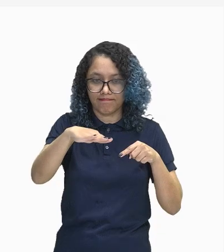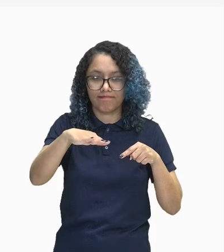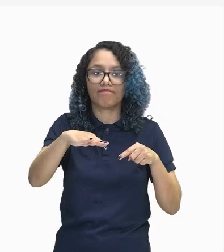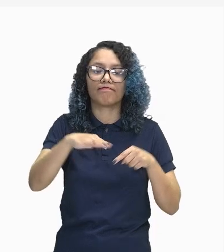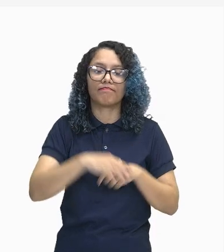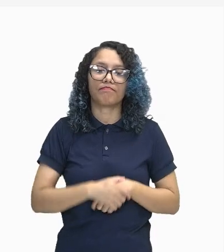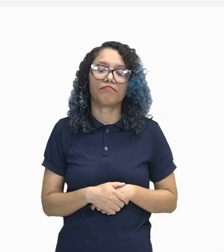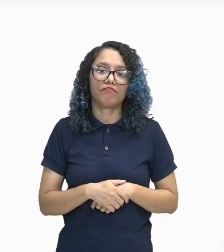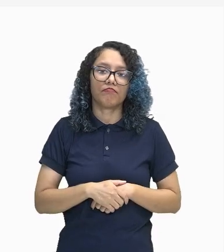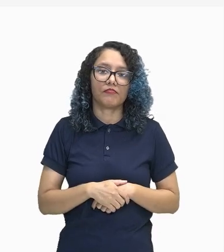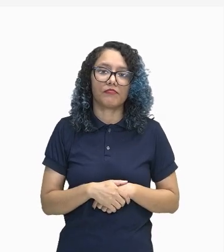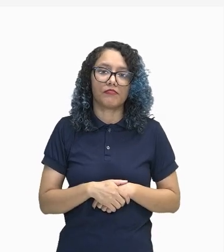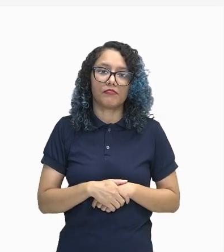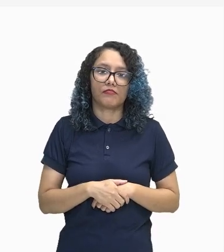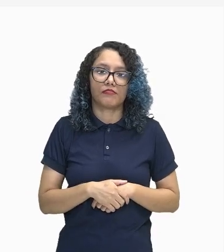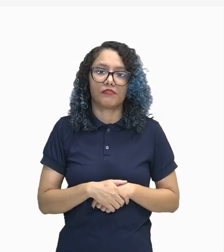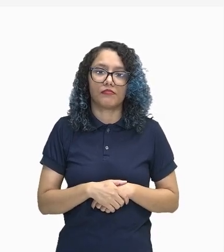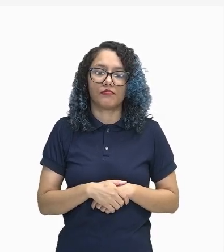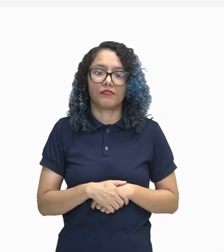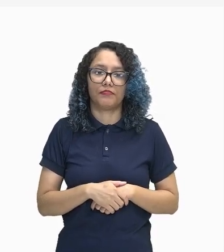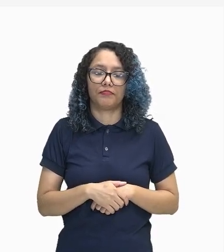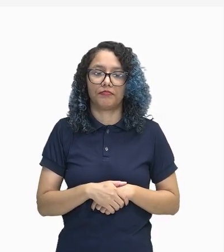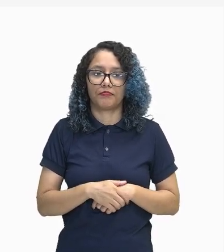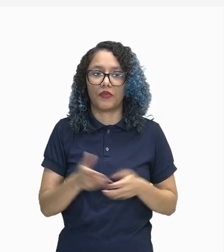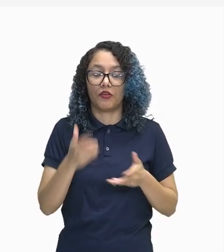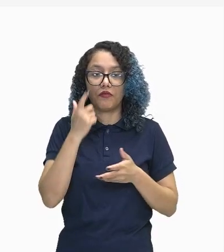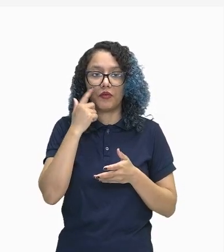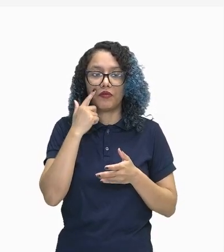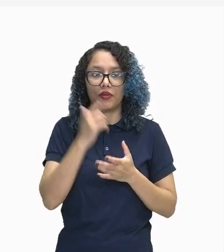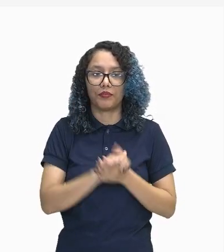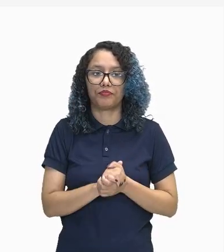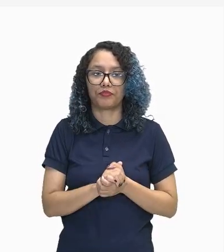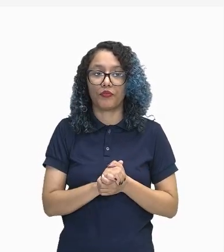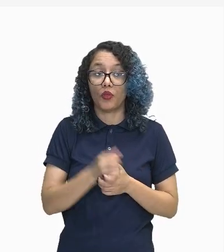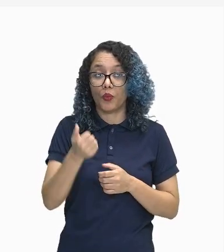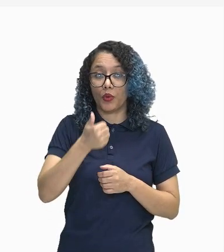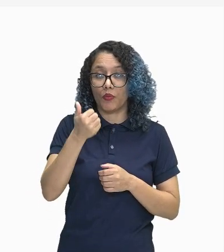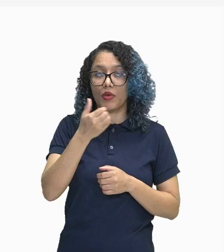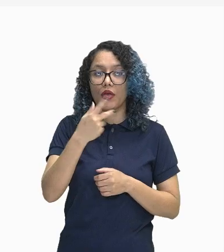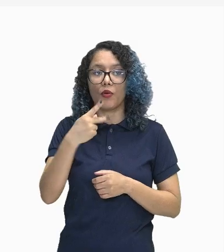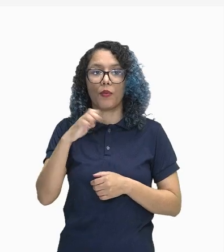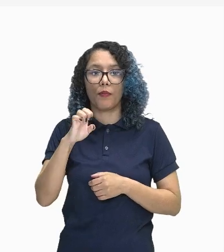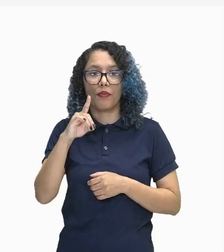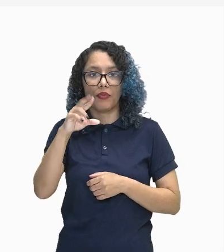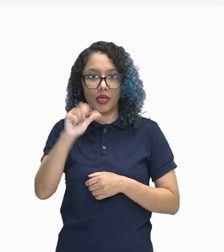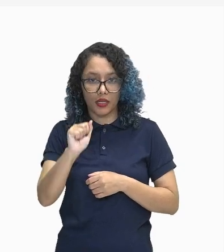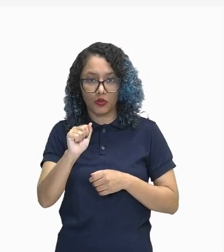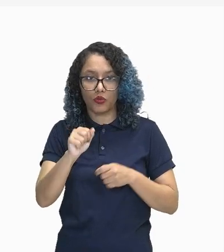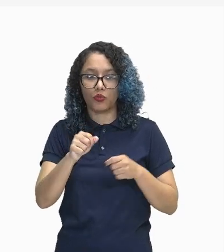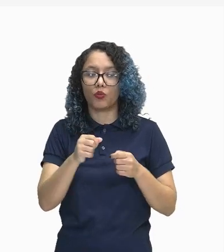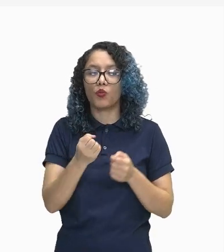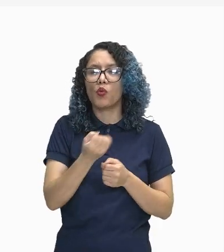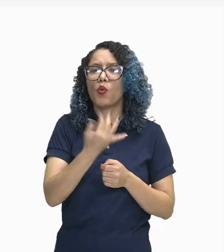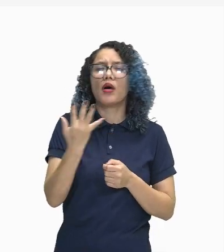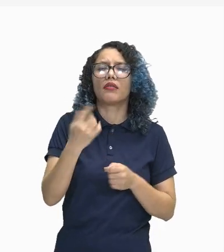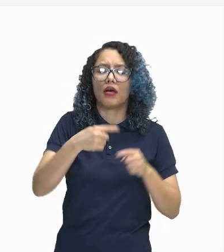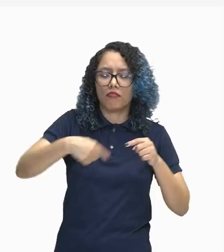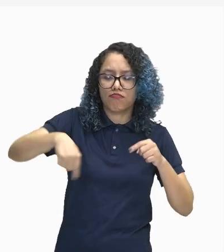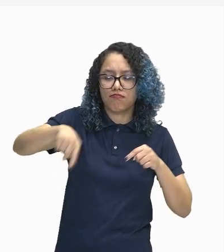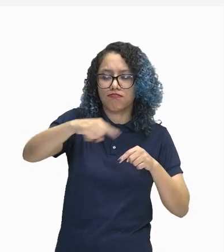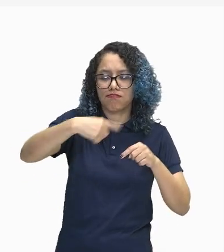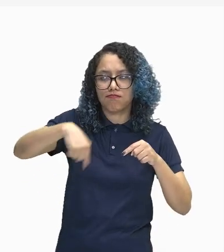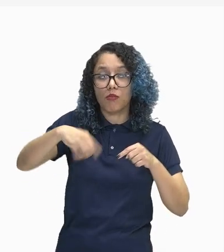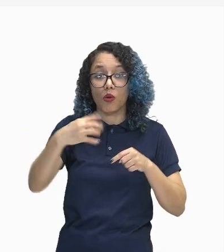vem aqui comigo, ó, acompanha só aí, ó. Pedro completa 4 voltas em 6 minutos, certo? Bom,